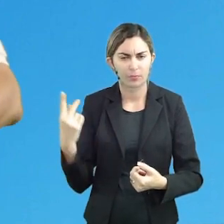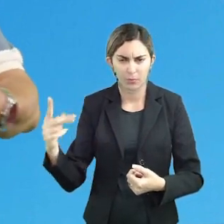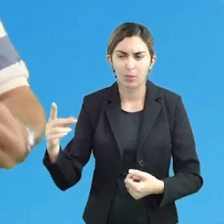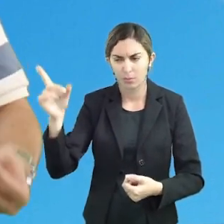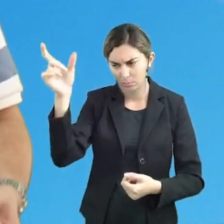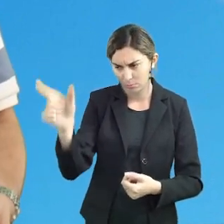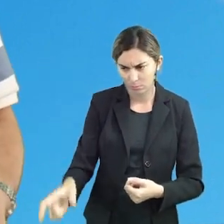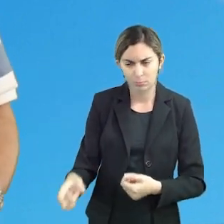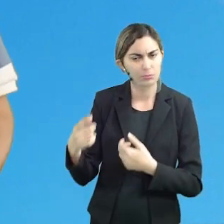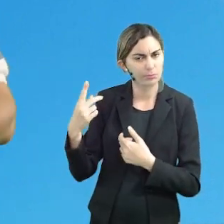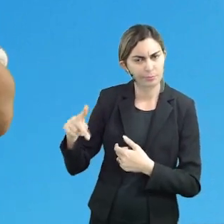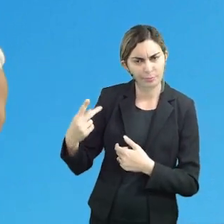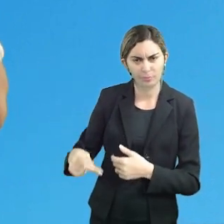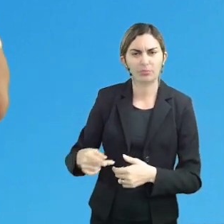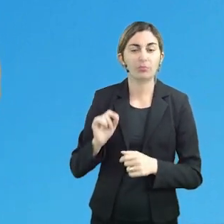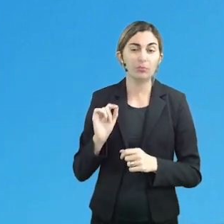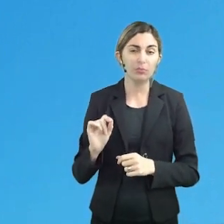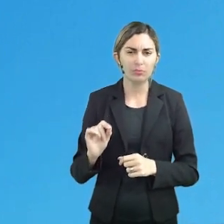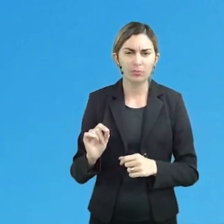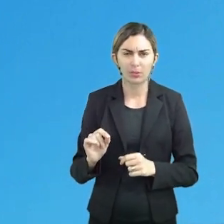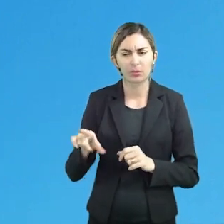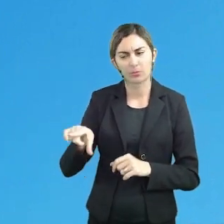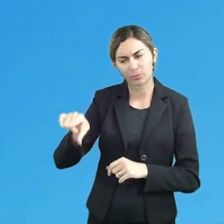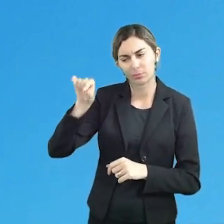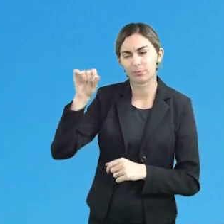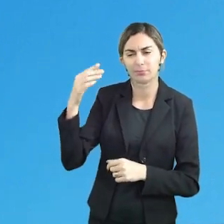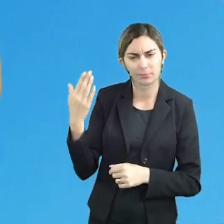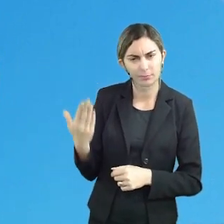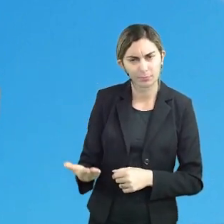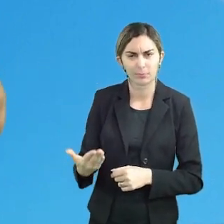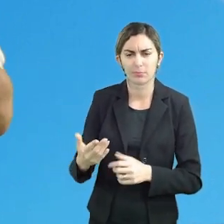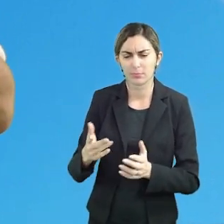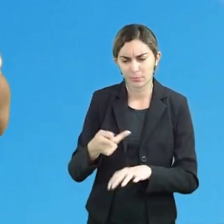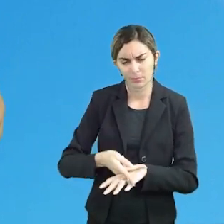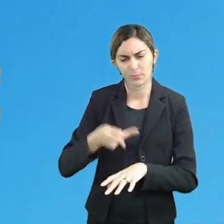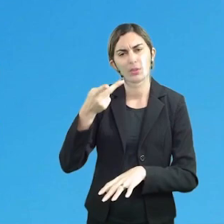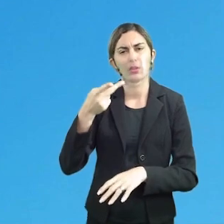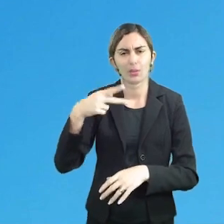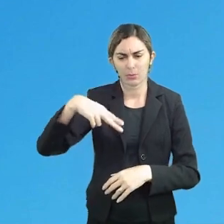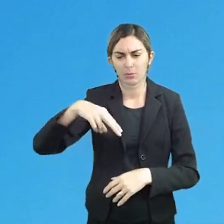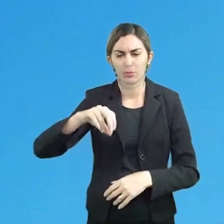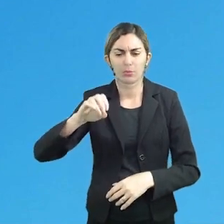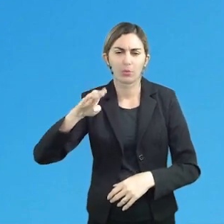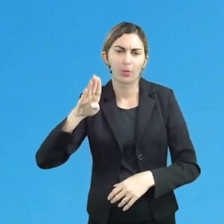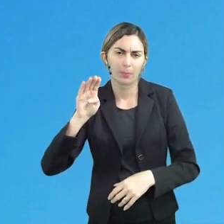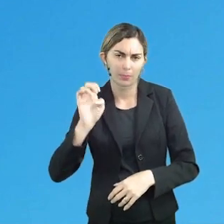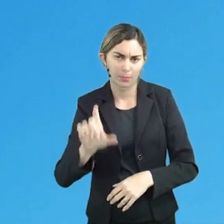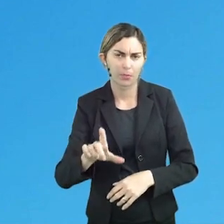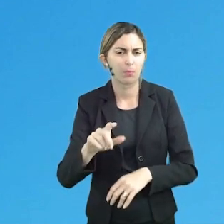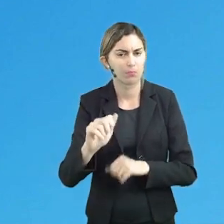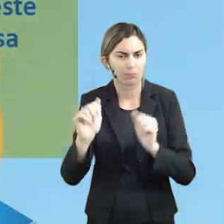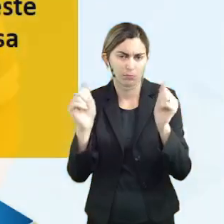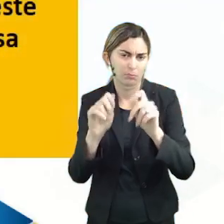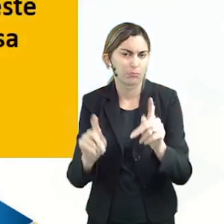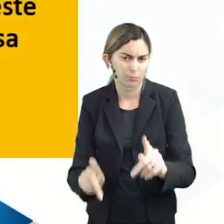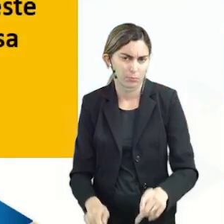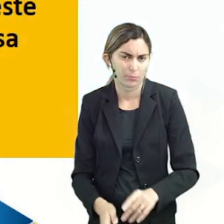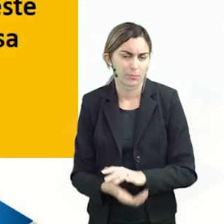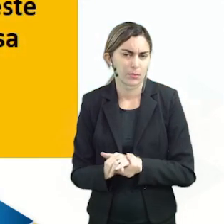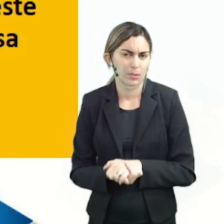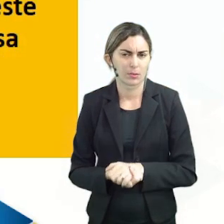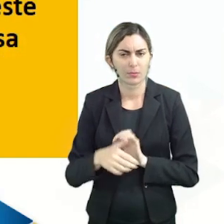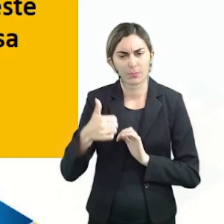Dom Helder Câmara foi o que? Indicado para o Prêmio Nobel da Paz. E temos ainda, acompanhe,